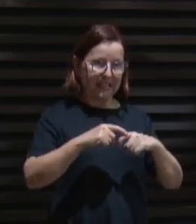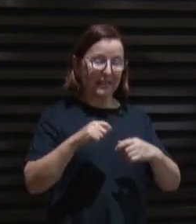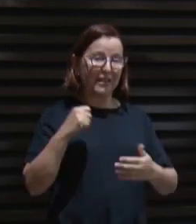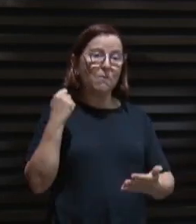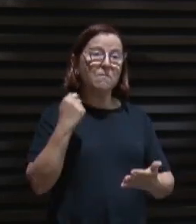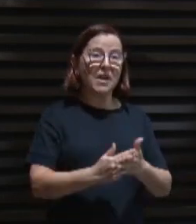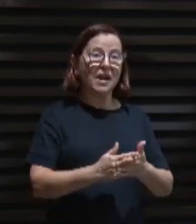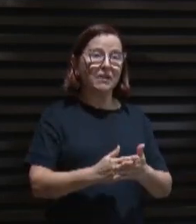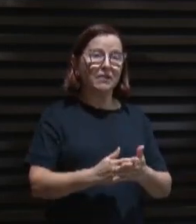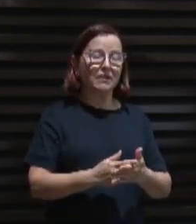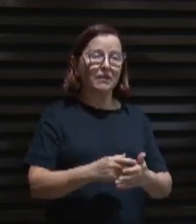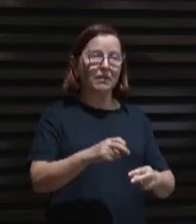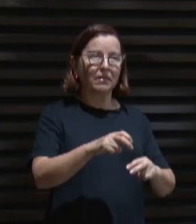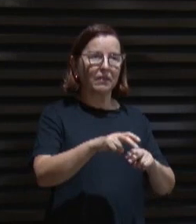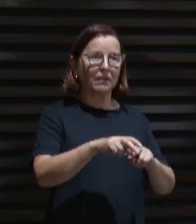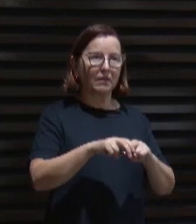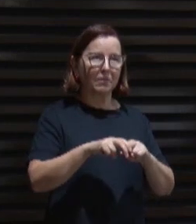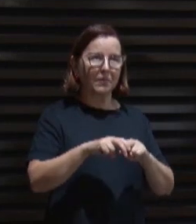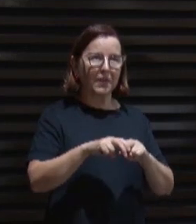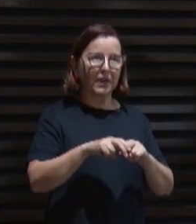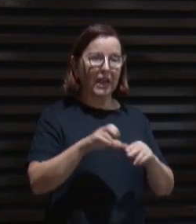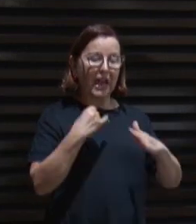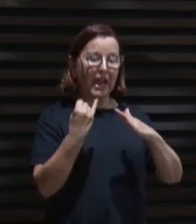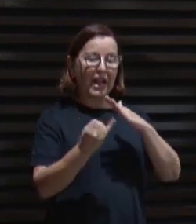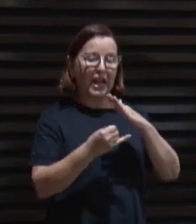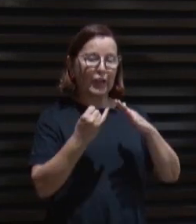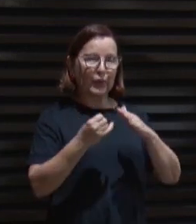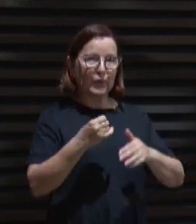financiados pela indústria fármaco.